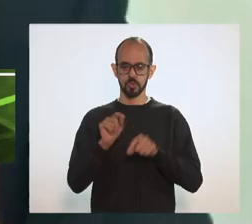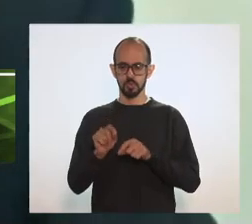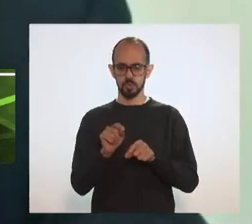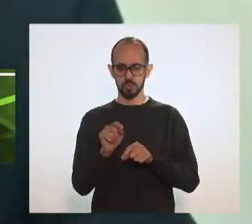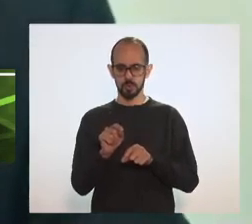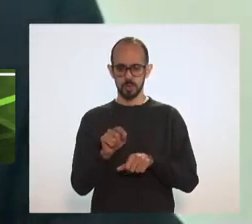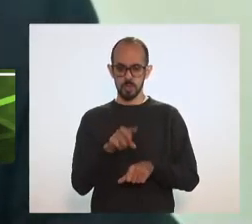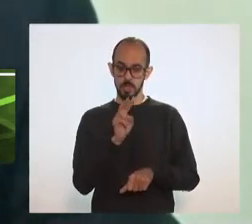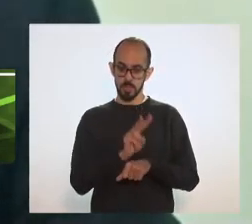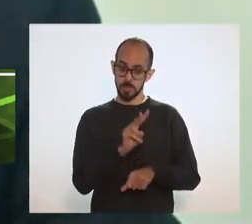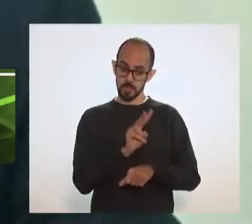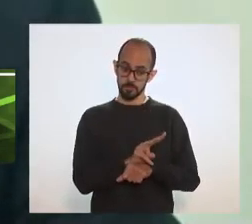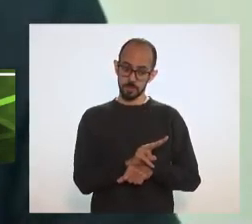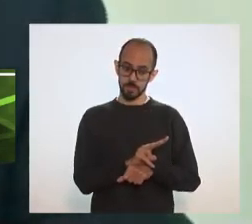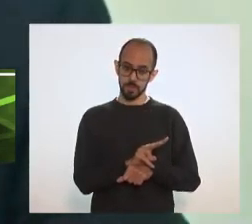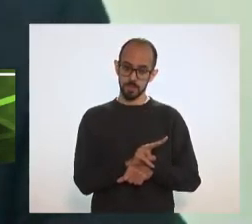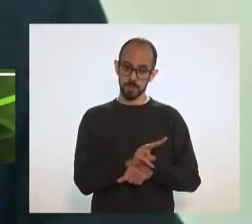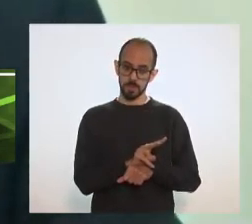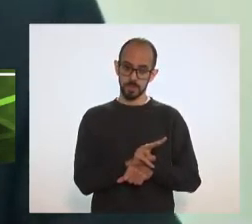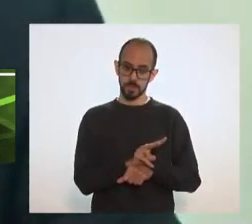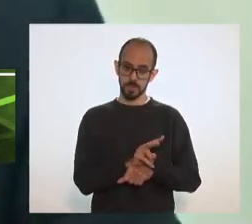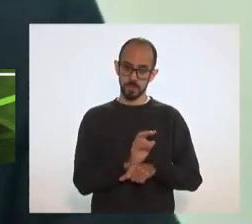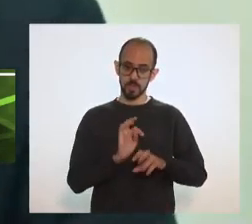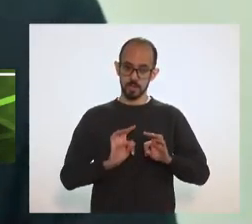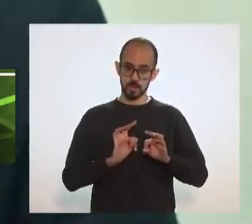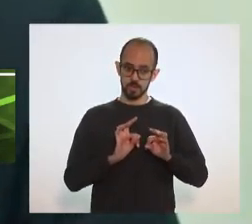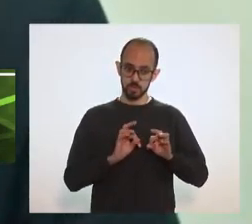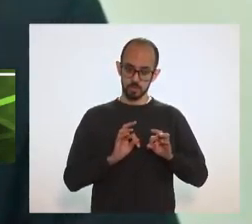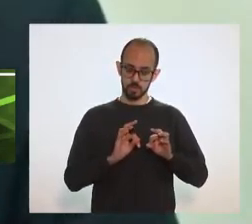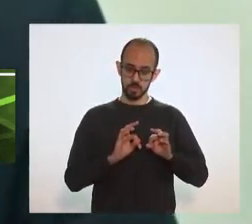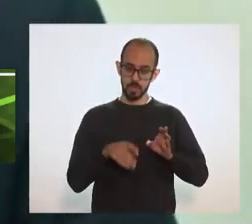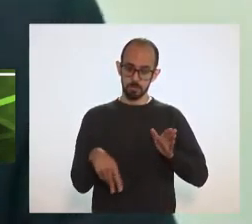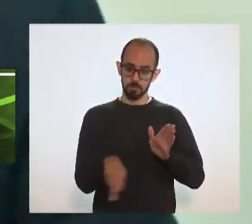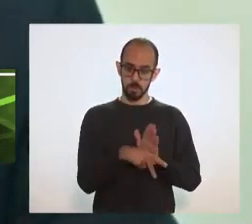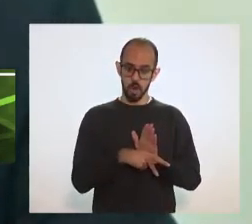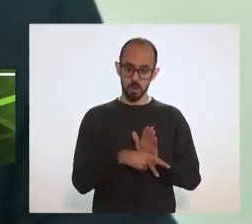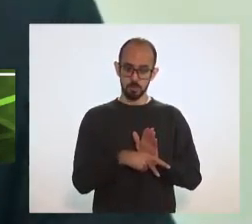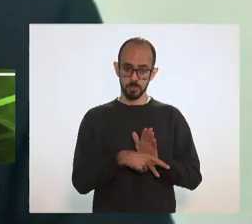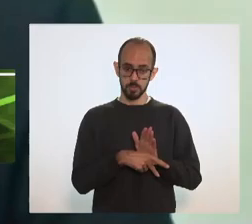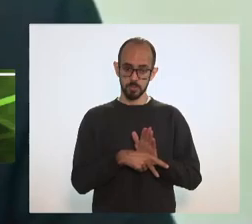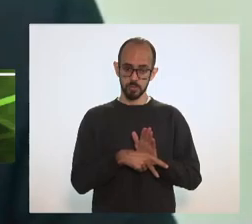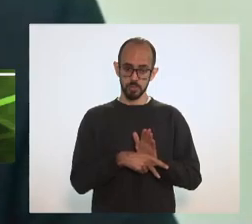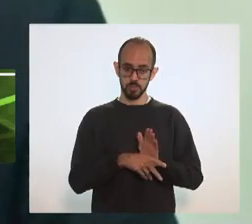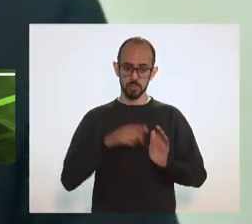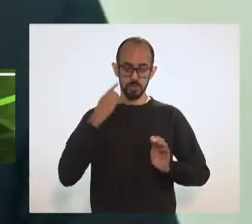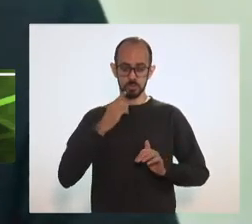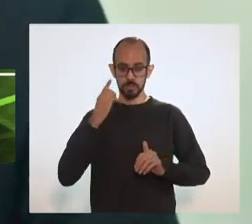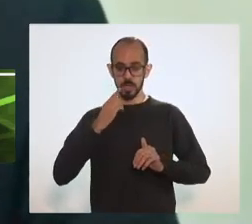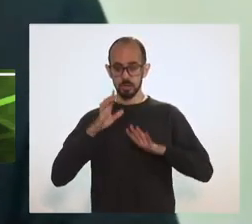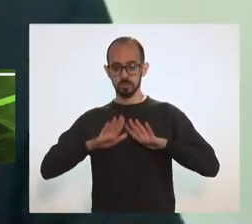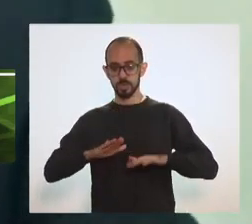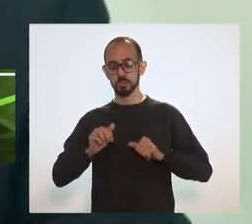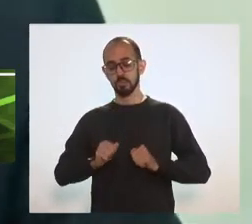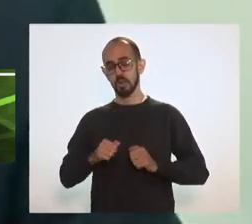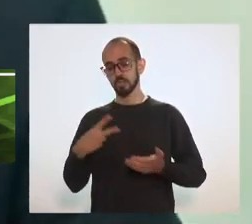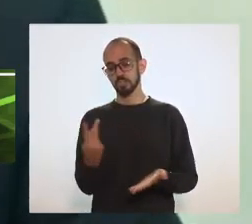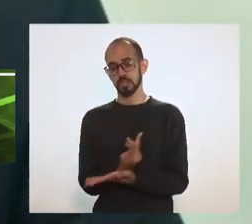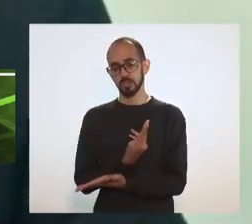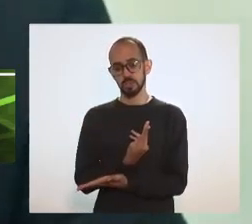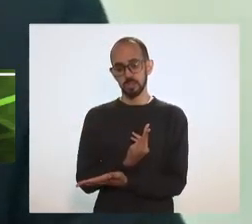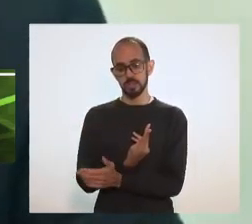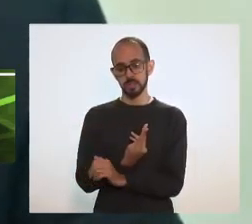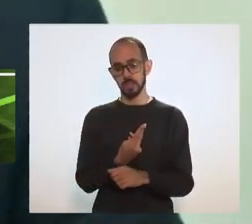falado sobre esse assunto na CCJ e debatemos muito sobre isso, sobre os projetos autorizativos, que têm um escopo